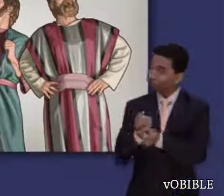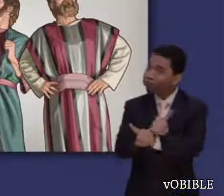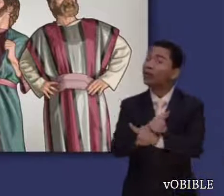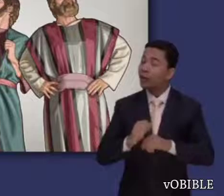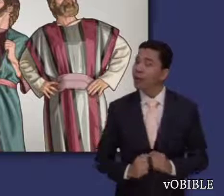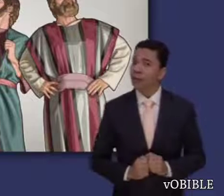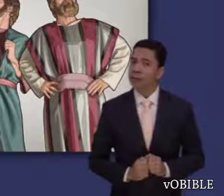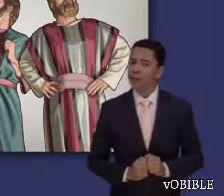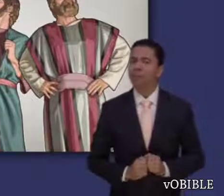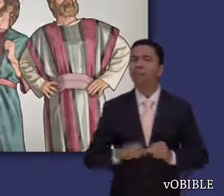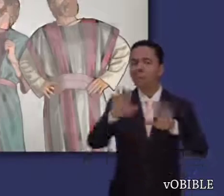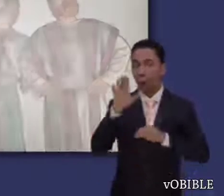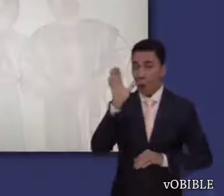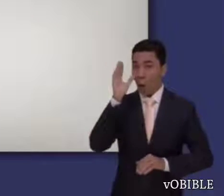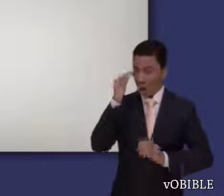nas congregações.